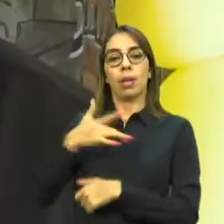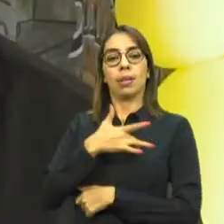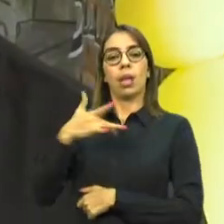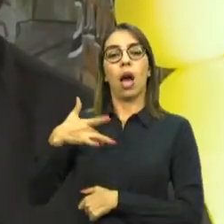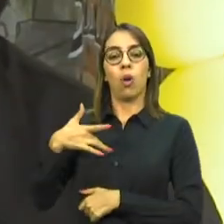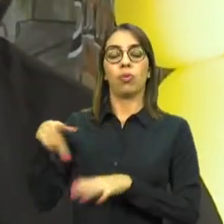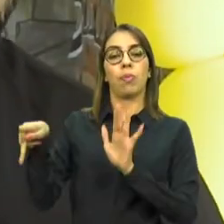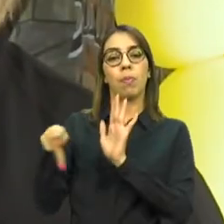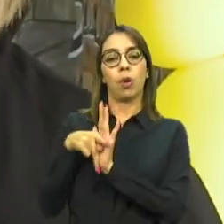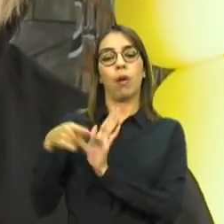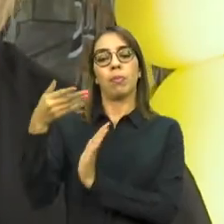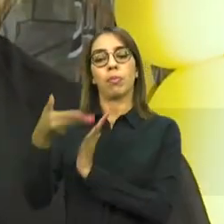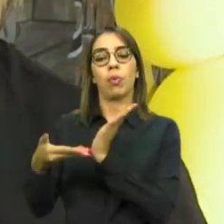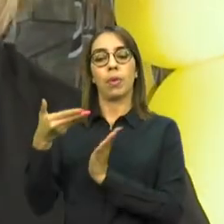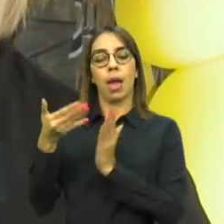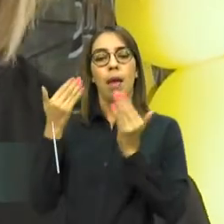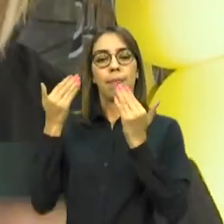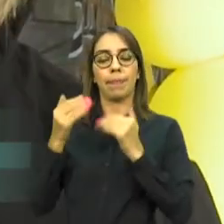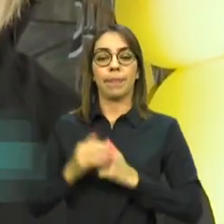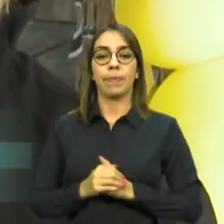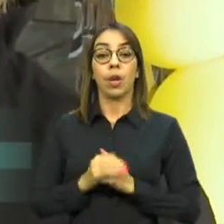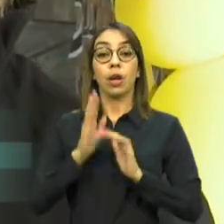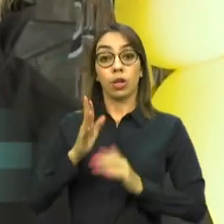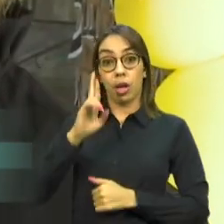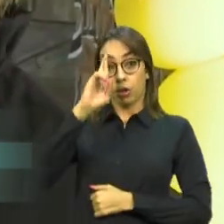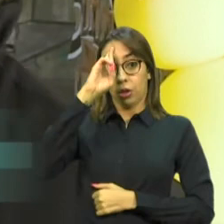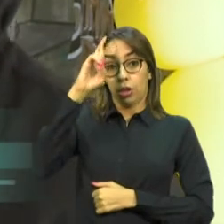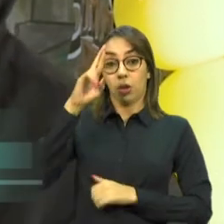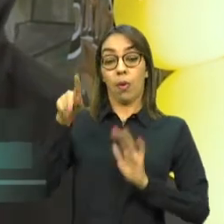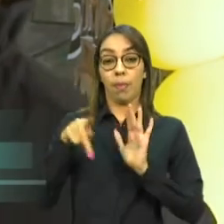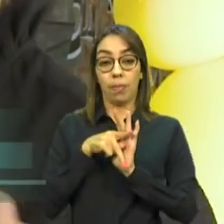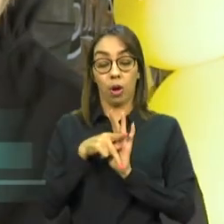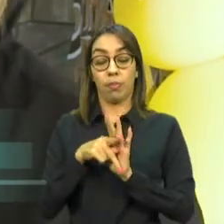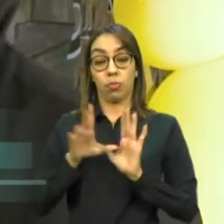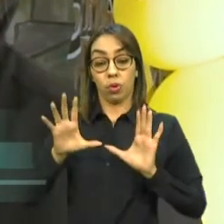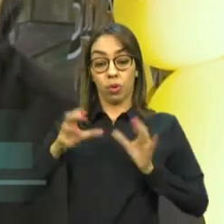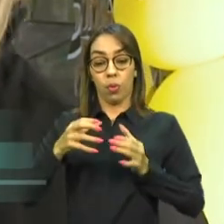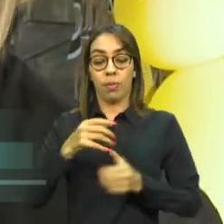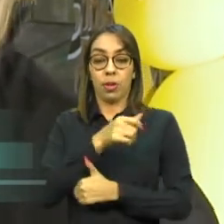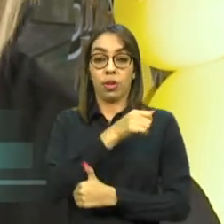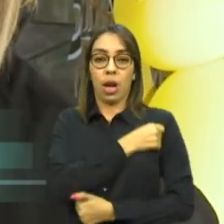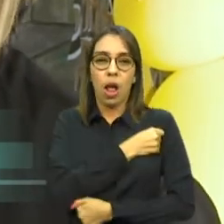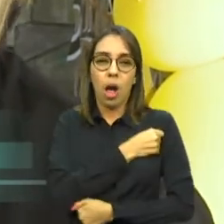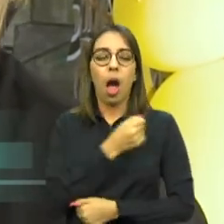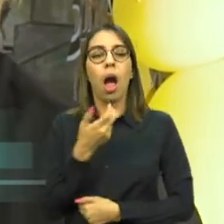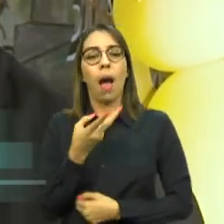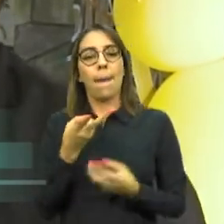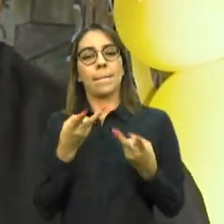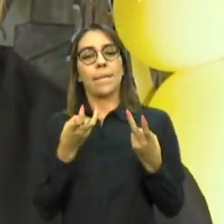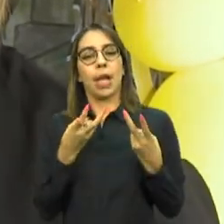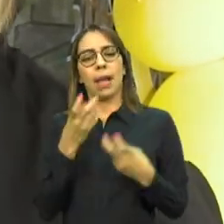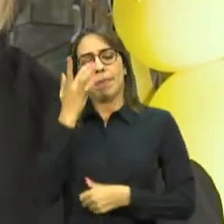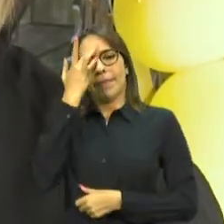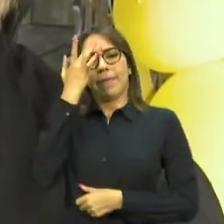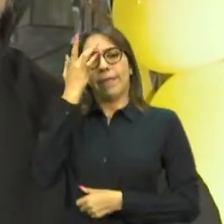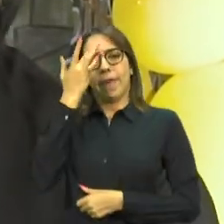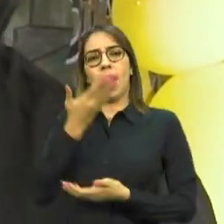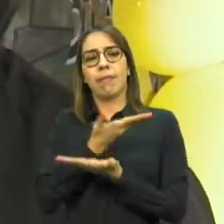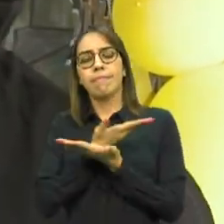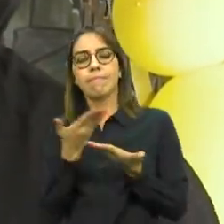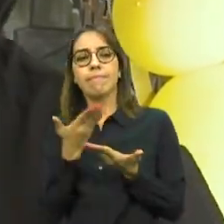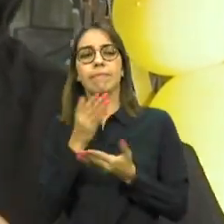é, cada diretor de turma cuida de uma turma, eles identificam muito fácil os meninos, né,